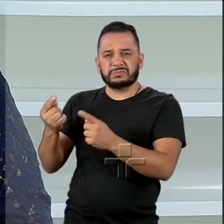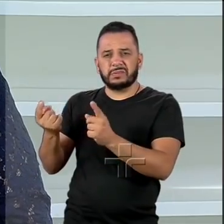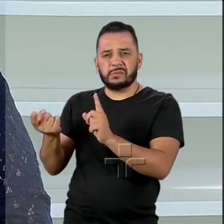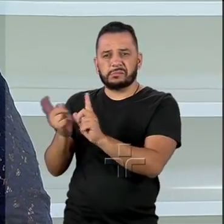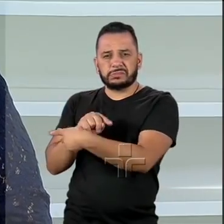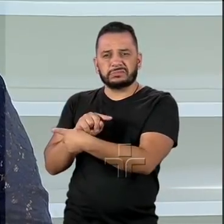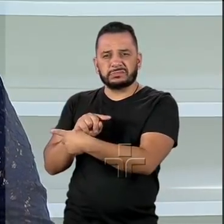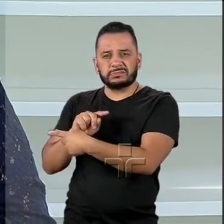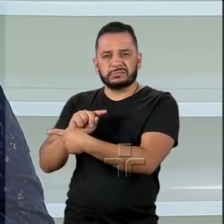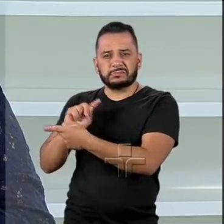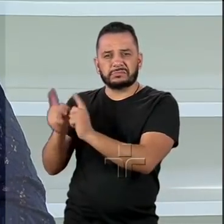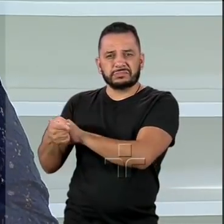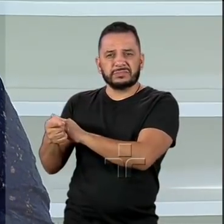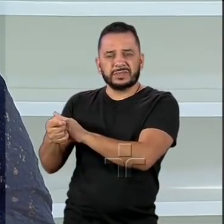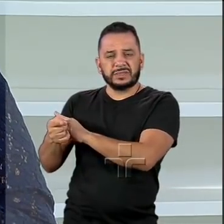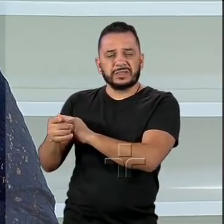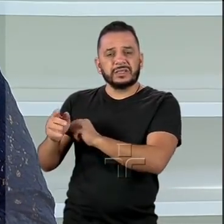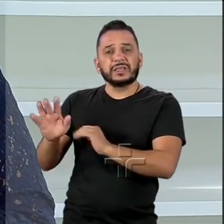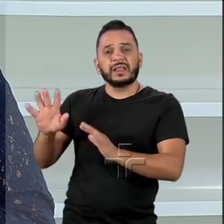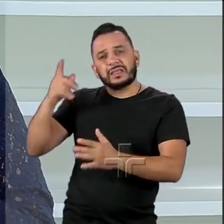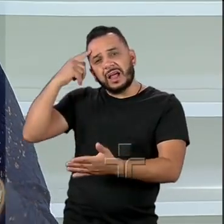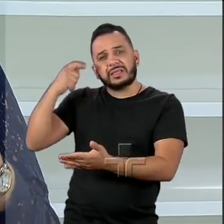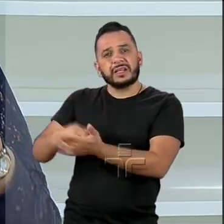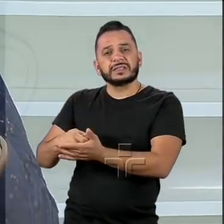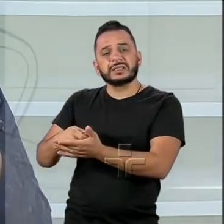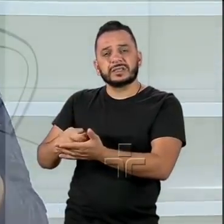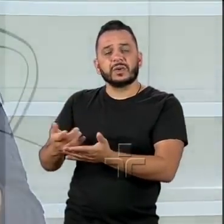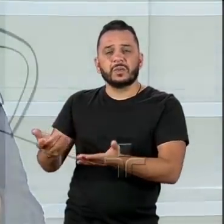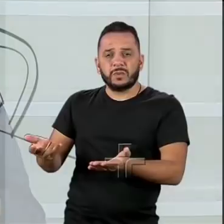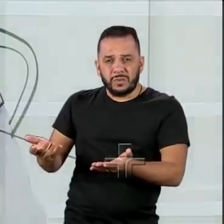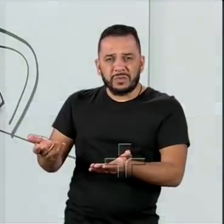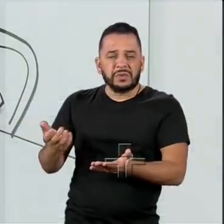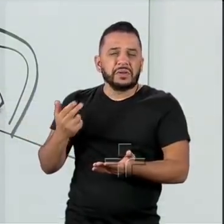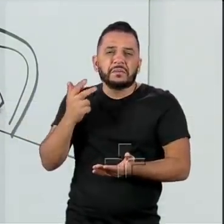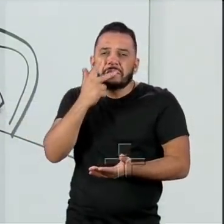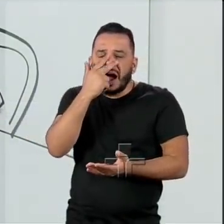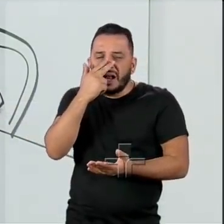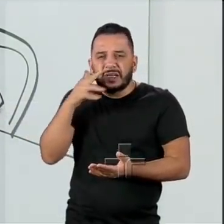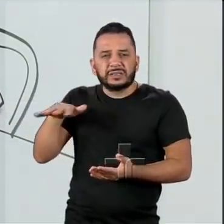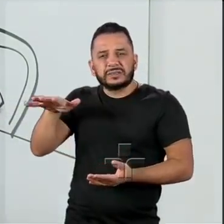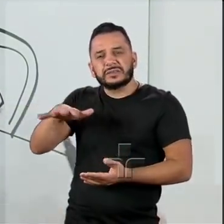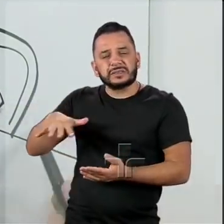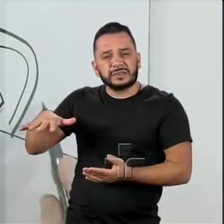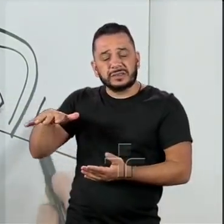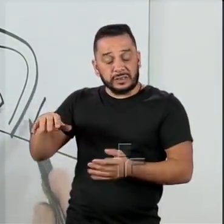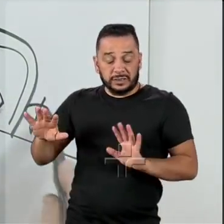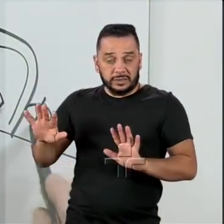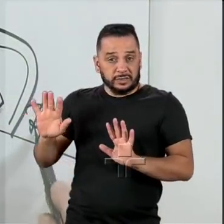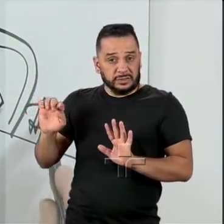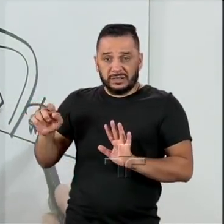decisões judiciais é que causa justamente esse mal-estar para a